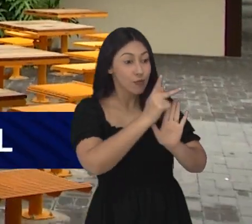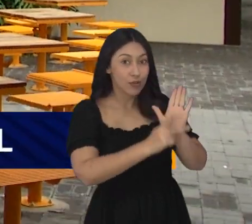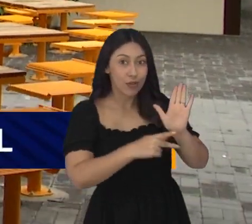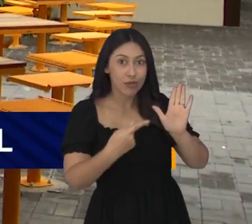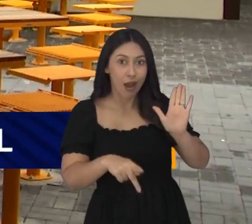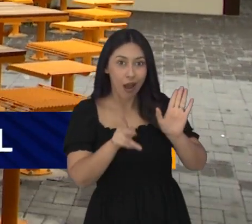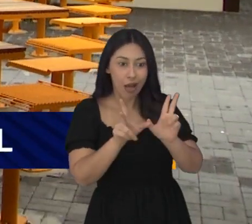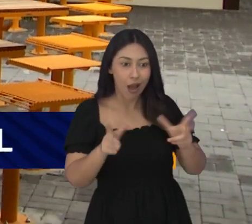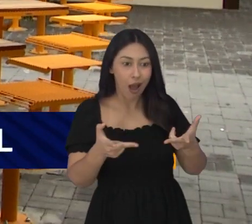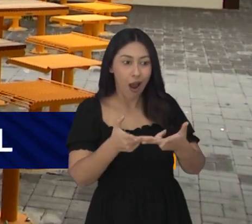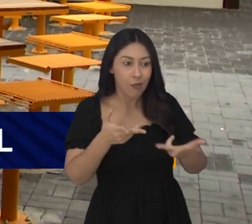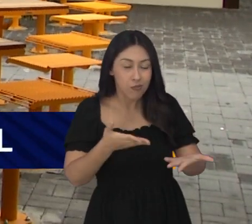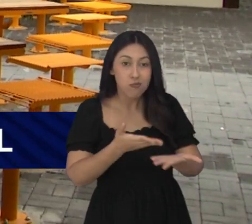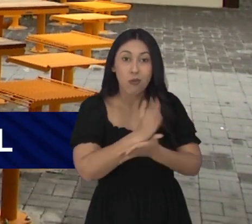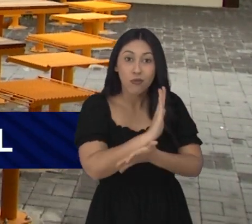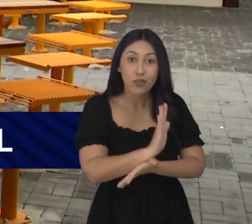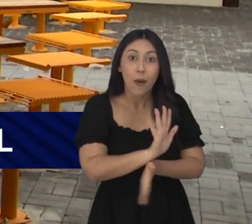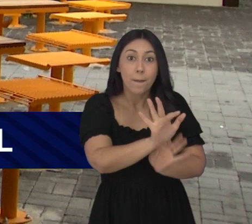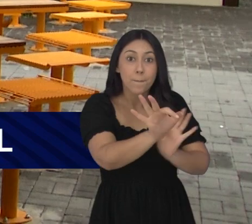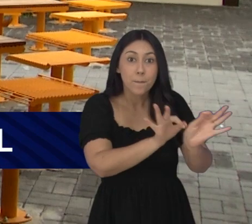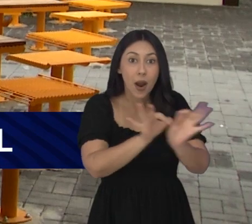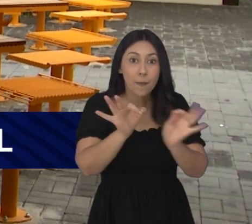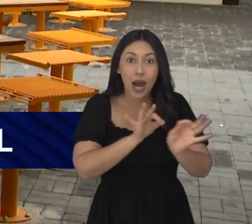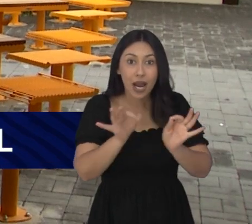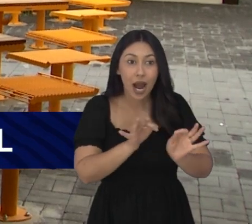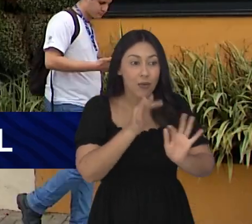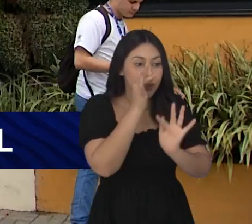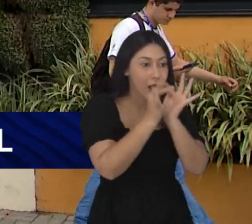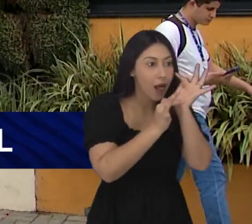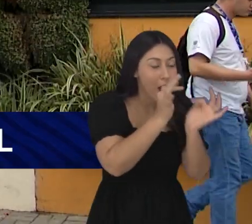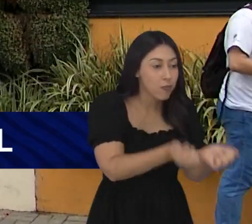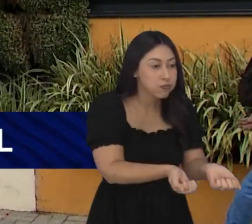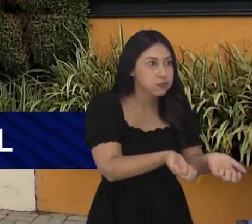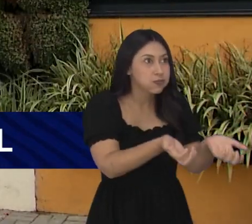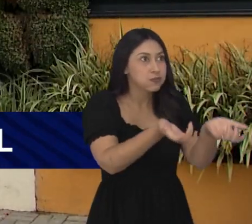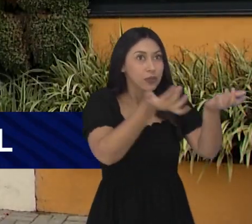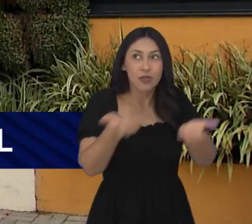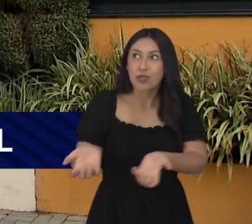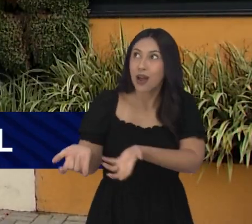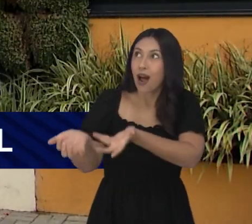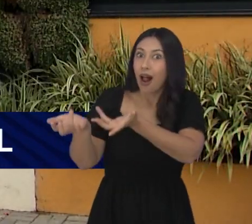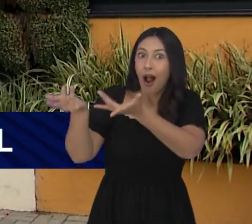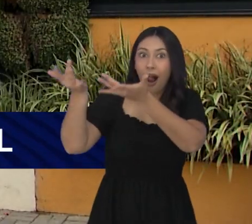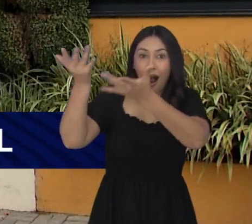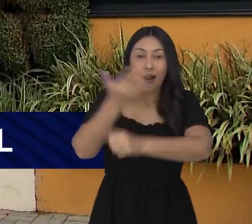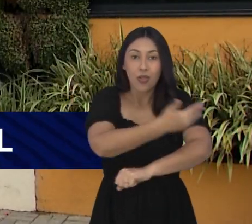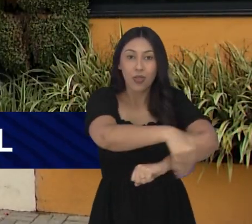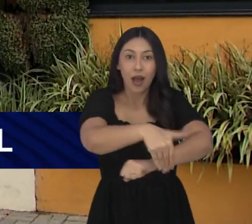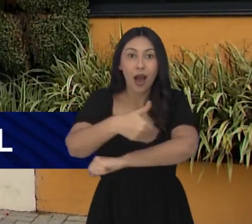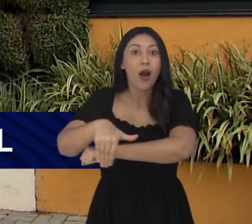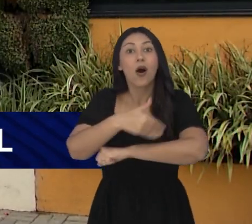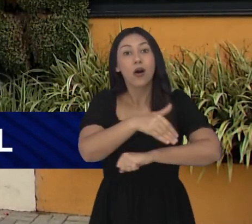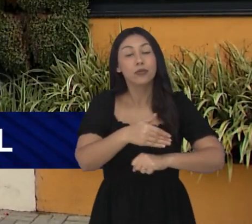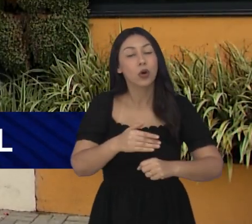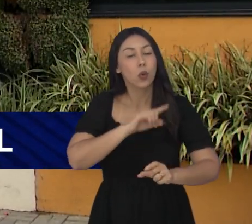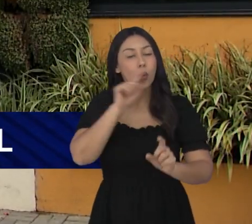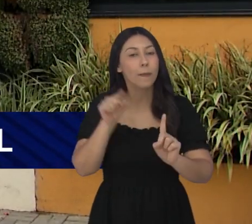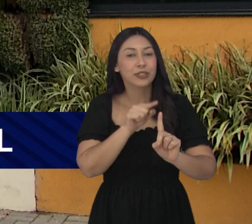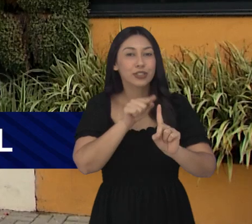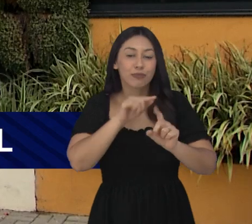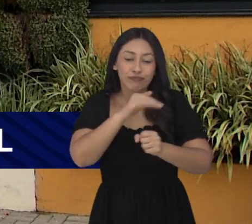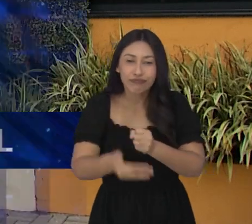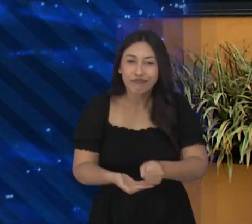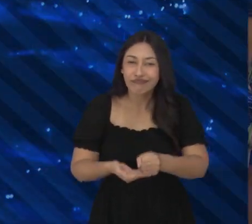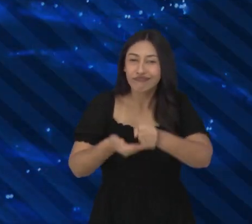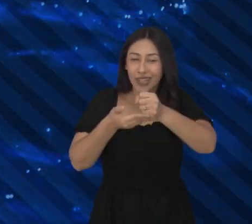Câmara prevê implantar jardins verticais nos viadutos da cidade. A proposta foca no paisagismo, sustentabilidade e redução